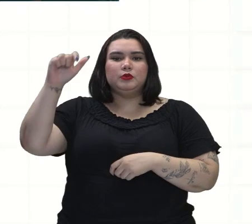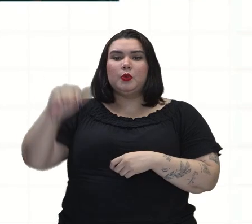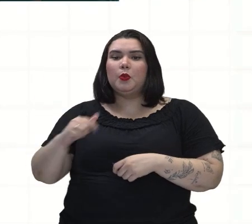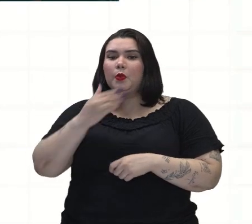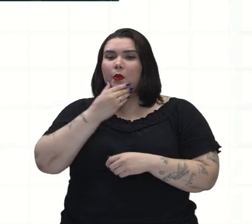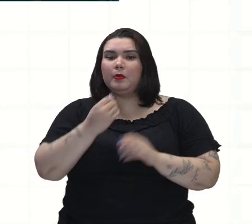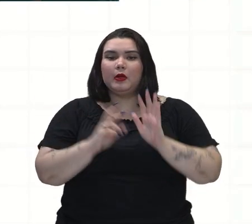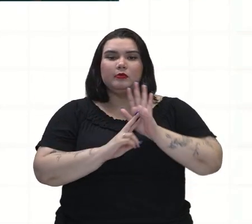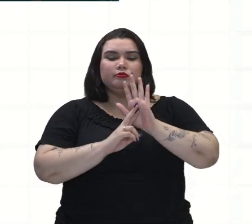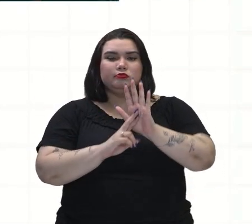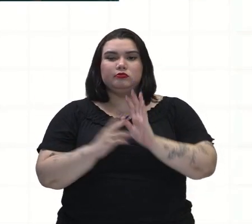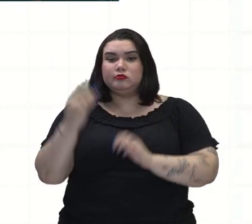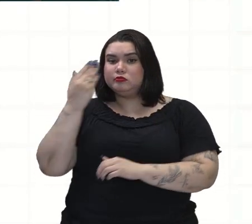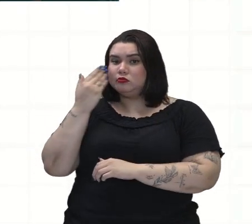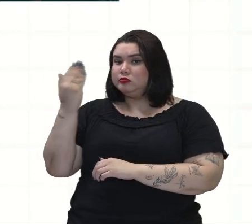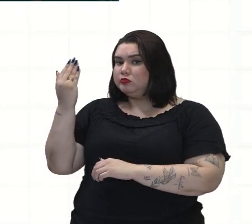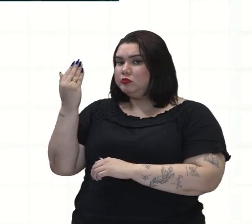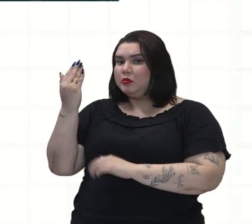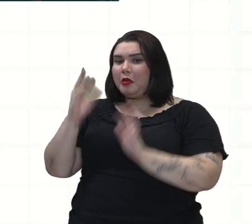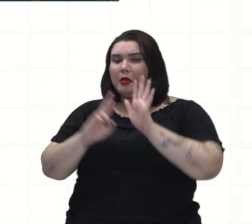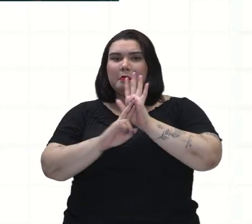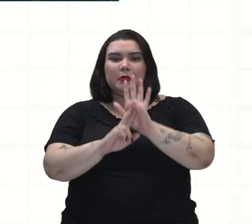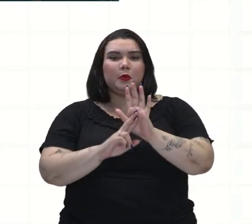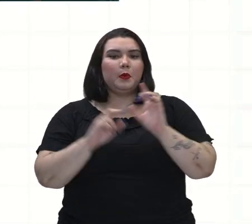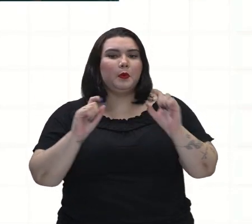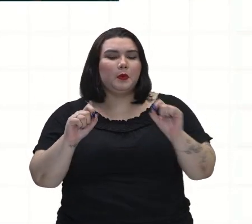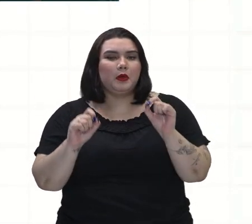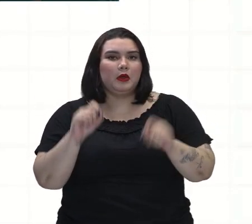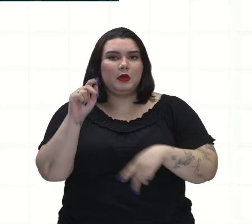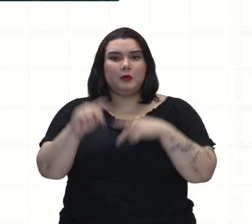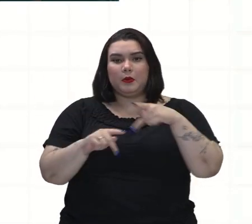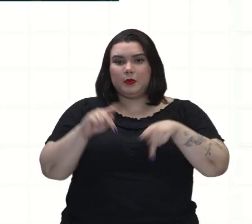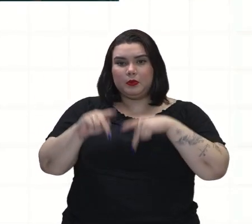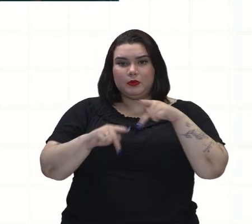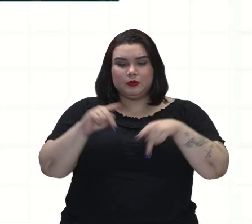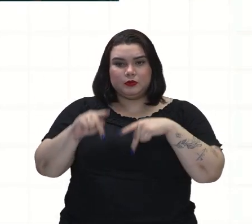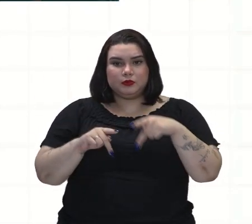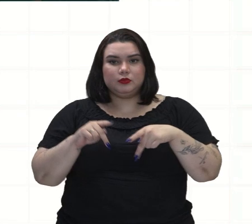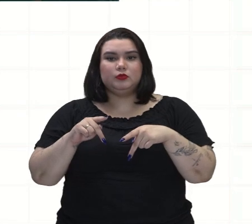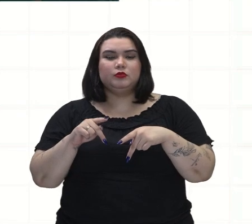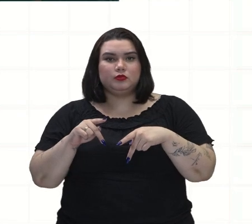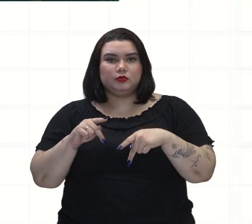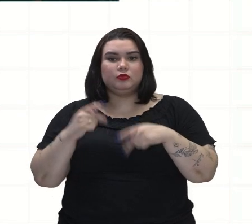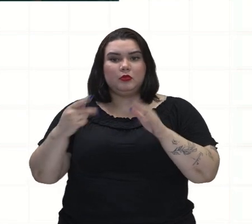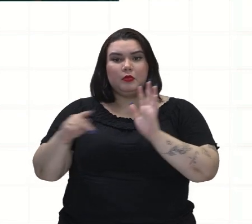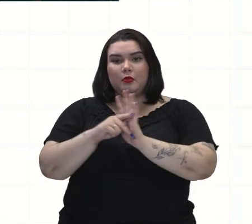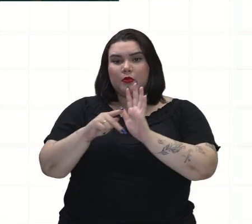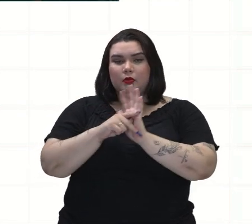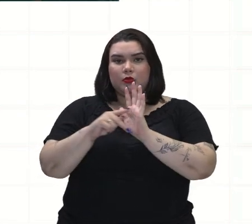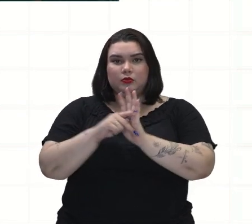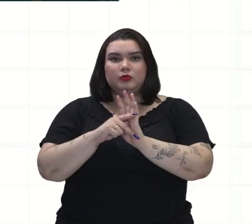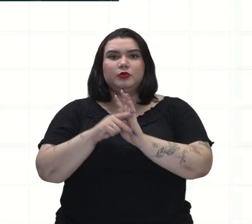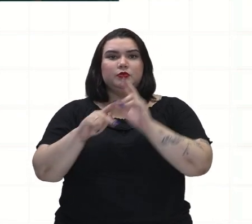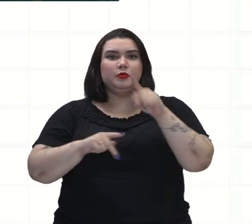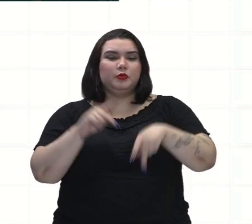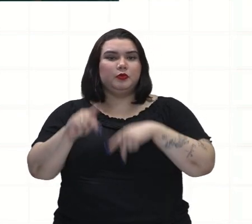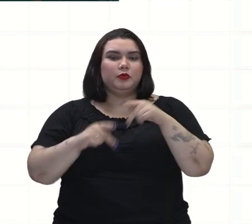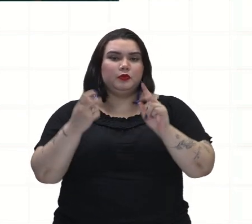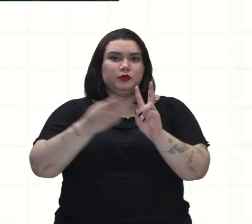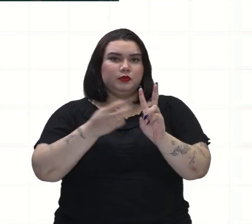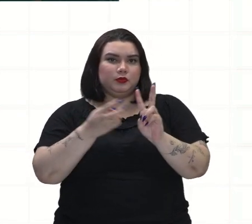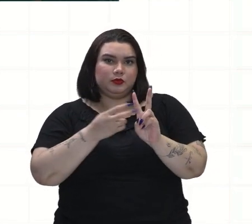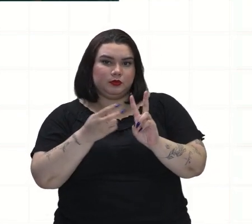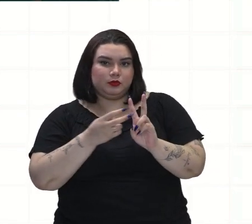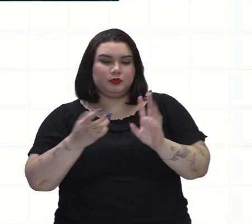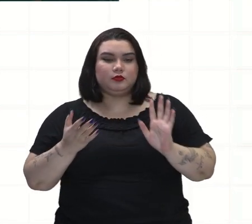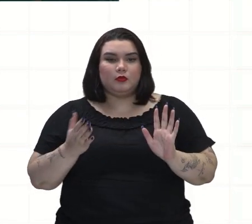desse período pombalino para a população, né, para os povos originários, a população indígena, daquele